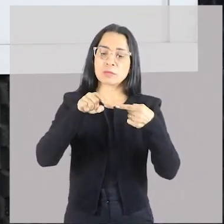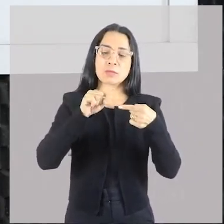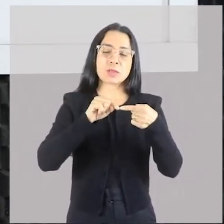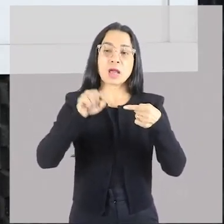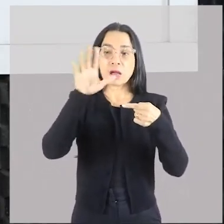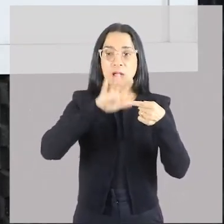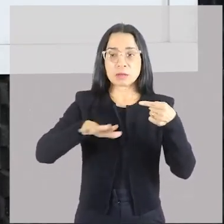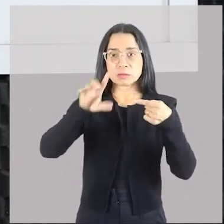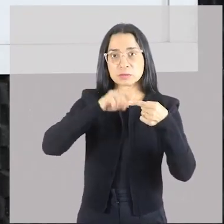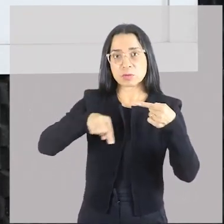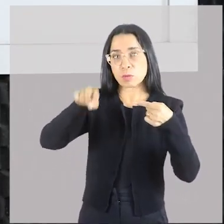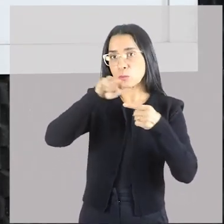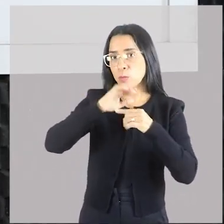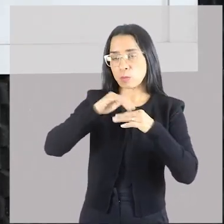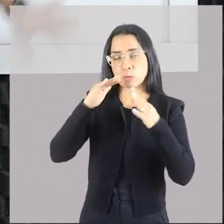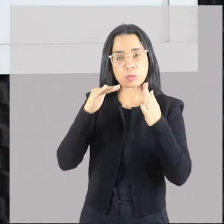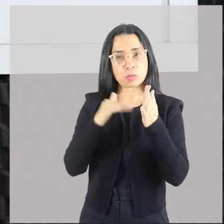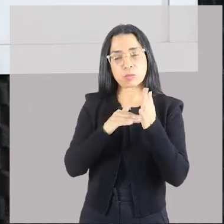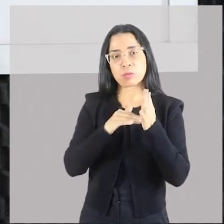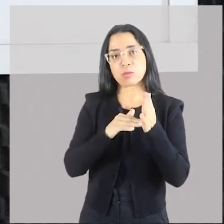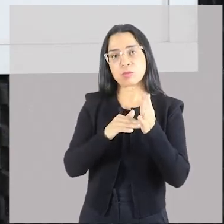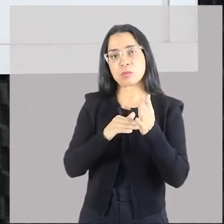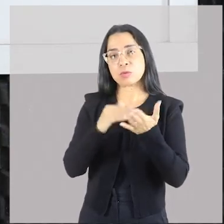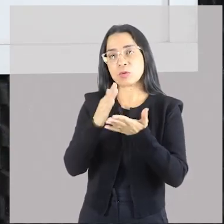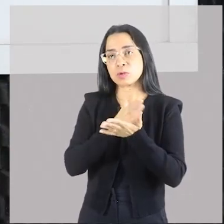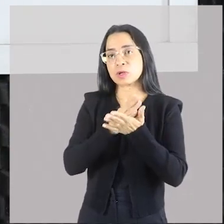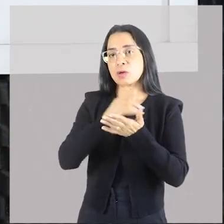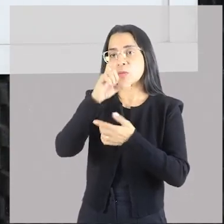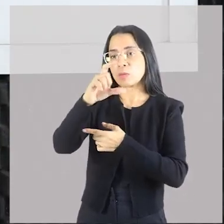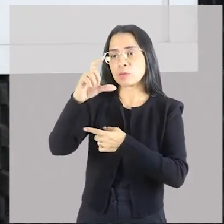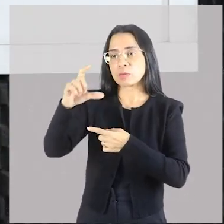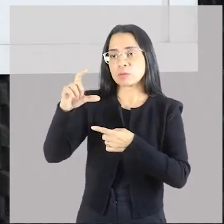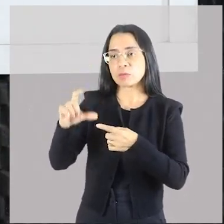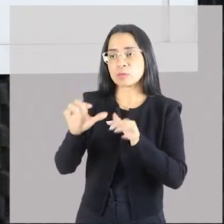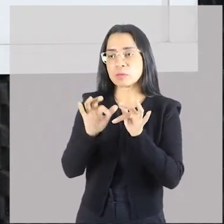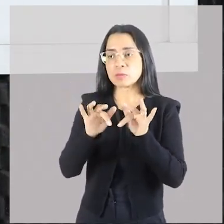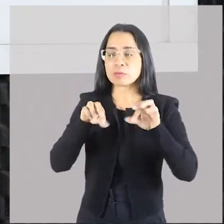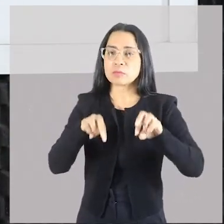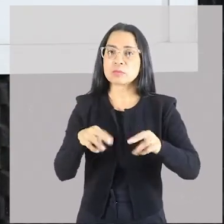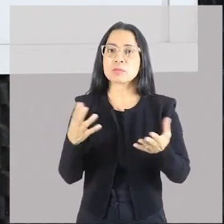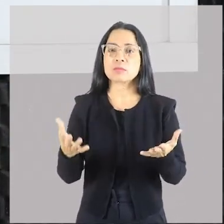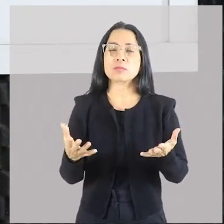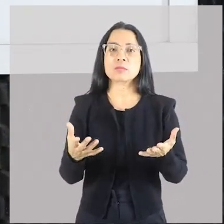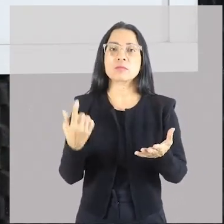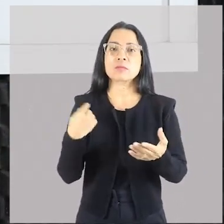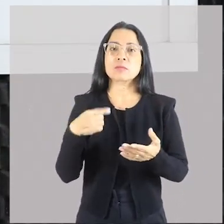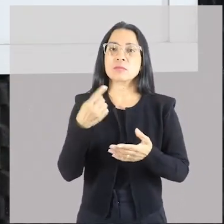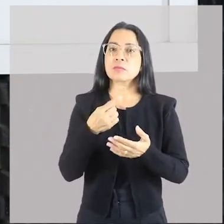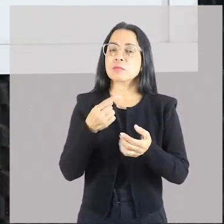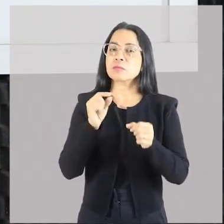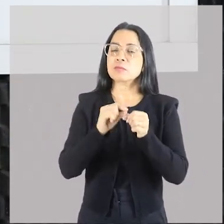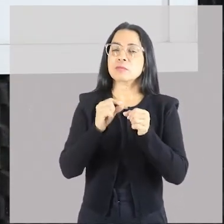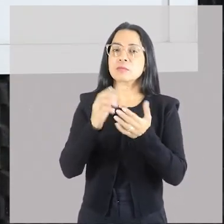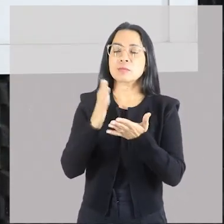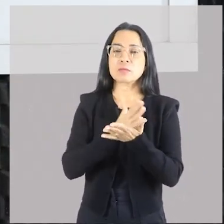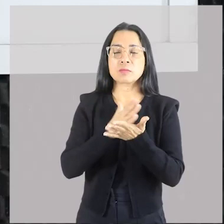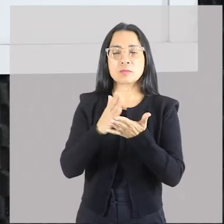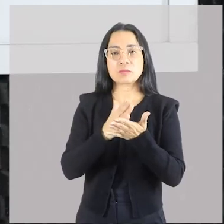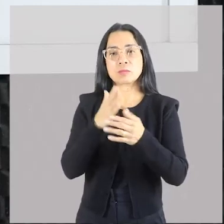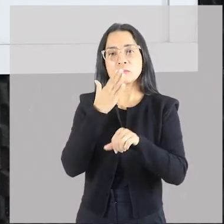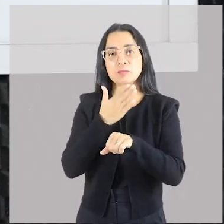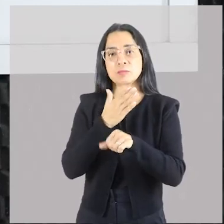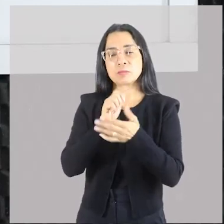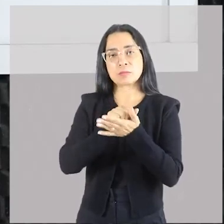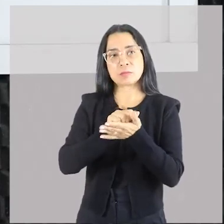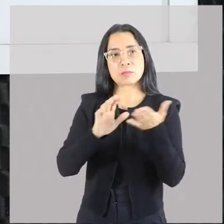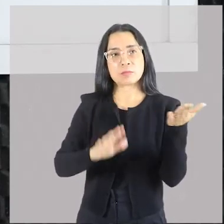nós temos aqui a área de setores circulares. Para finalizar, e a gente vai fazer alguns exercícios, né? A gente vai